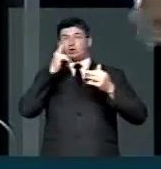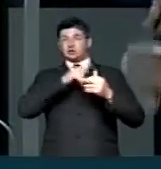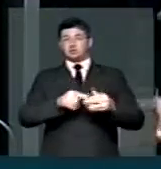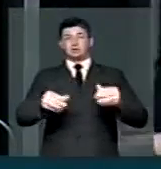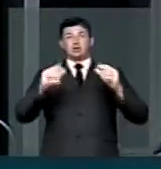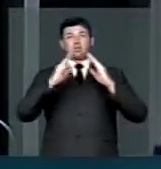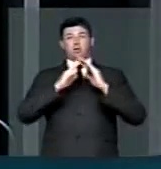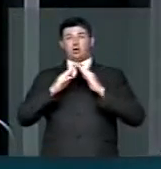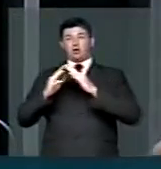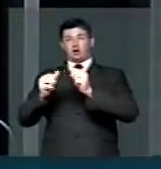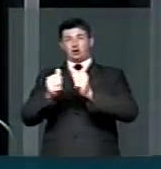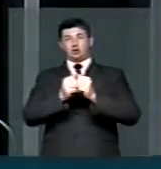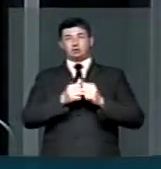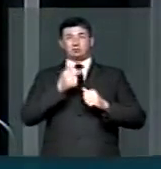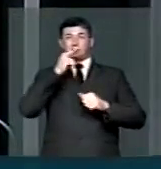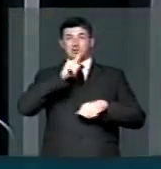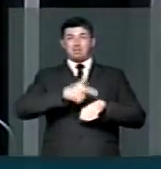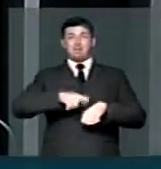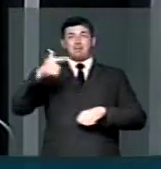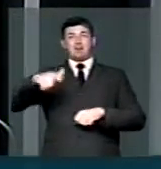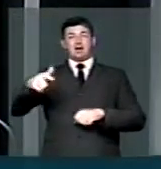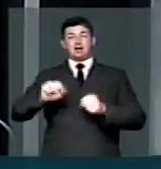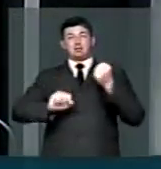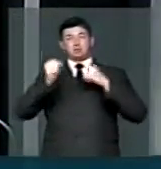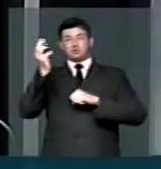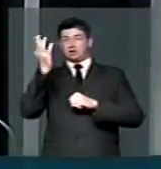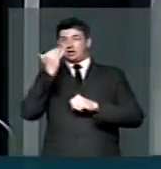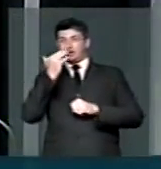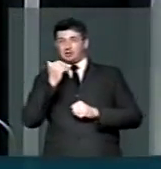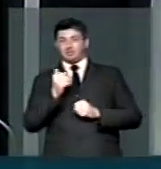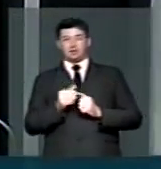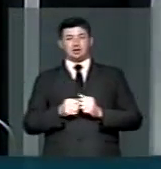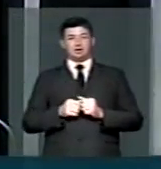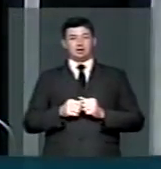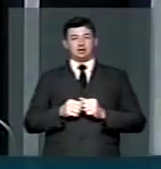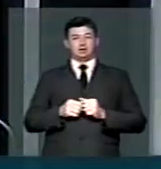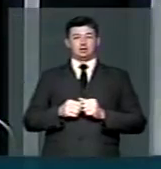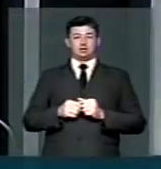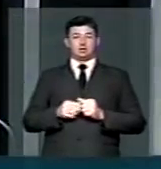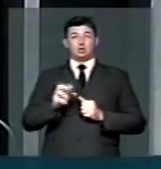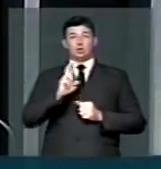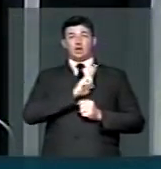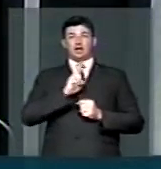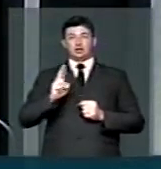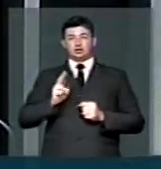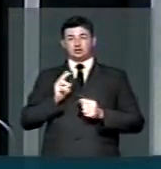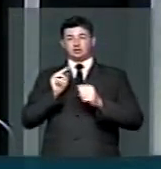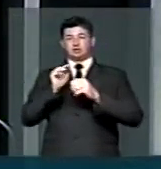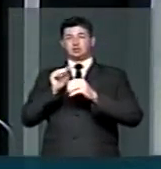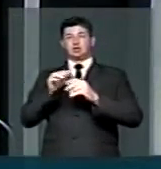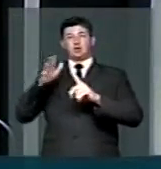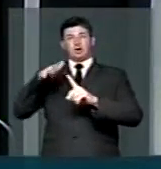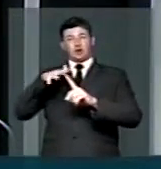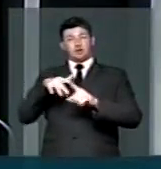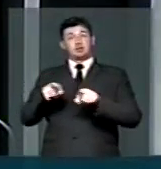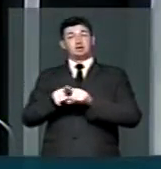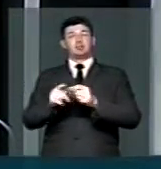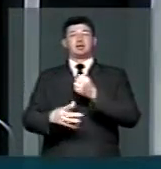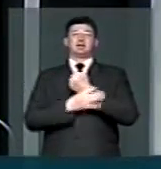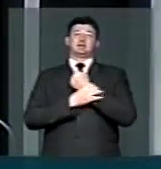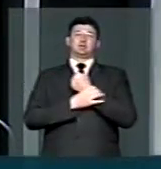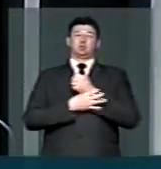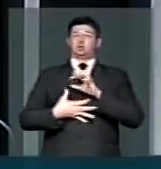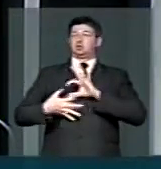aglomerassem em busca de mais produção de alimentos, do culto ao que considerava sagrado e da